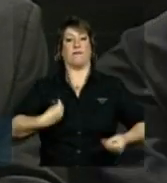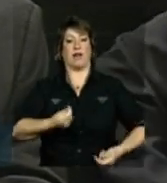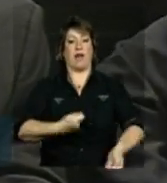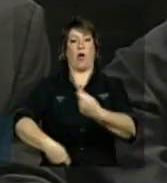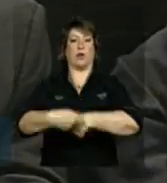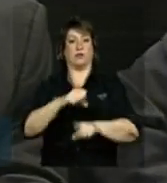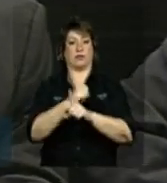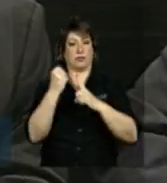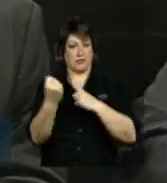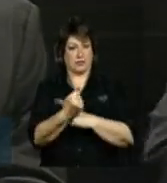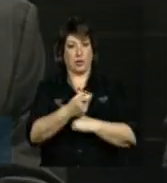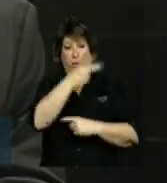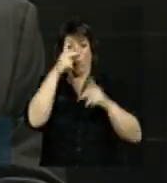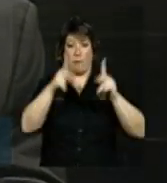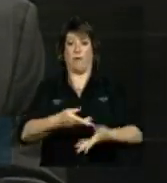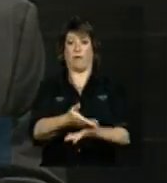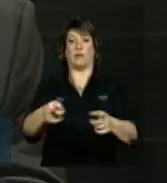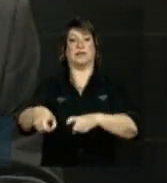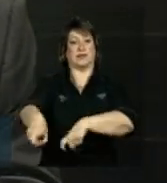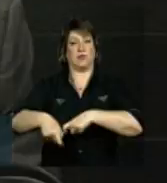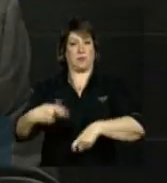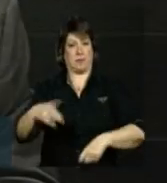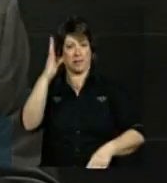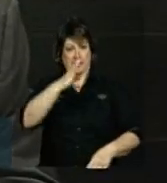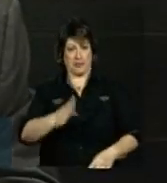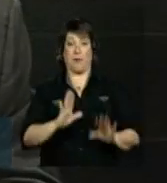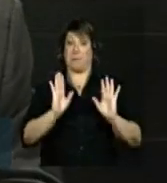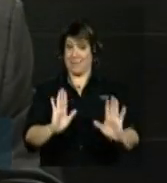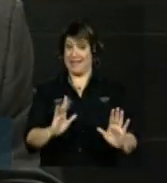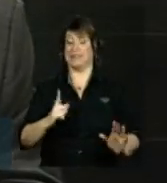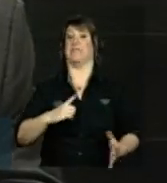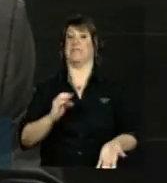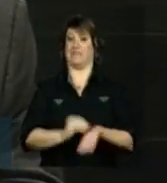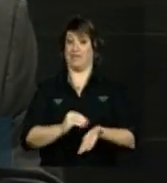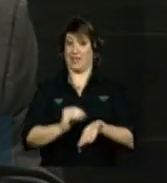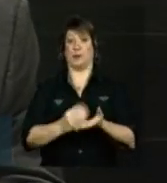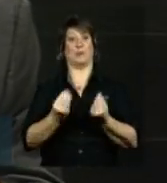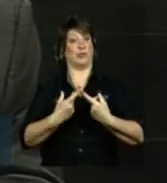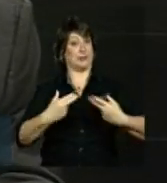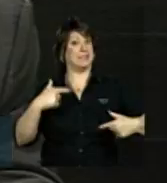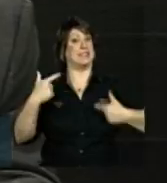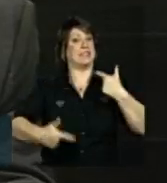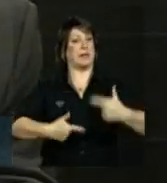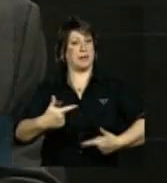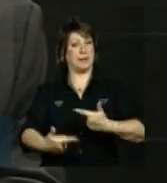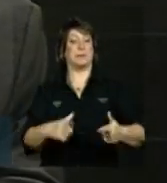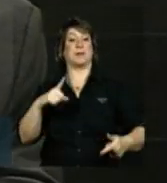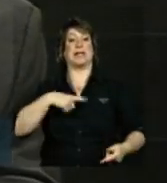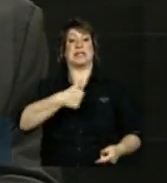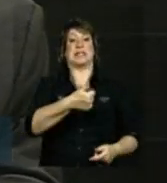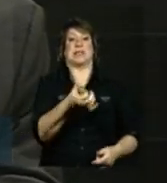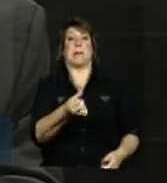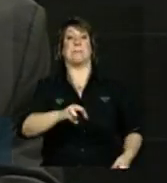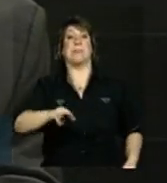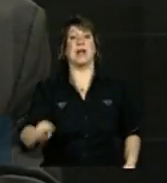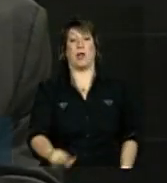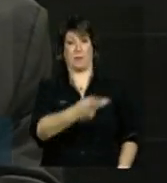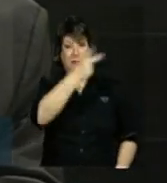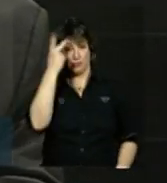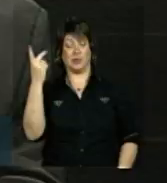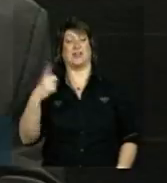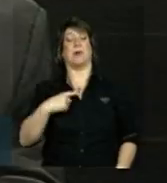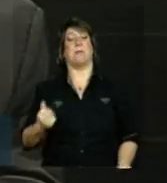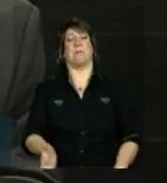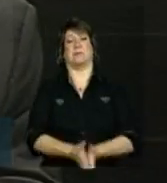econômicas e sociais da população rural brasileira. Mas temos um enorme desafio ainda pela frente. Temos 16 milhões de pessoas abaixo da